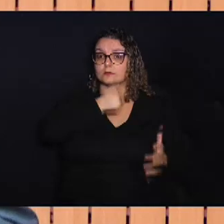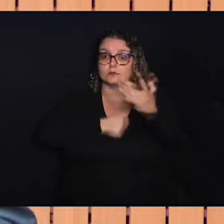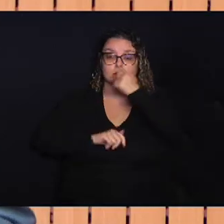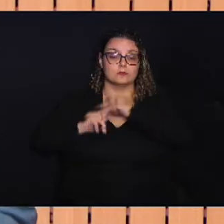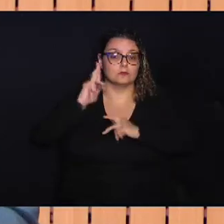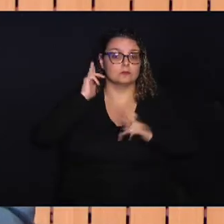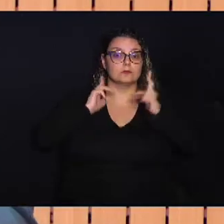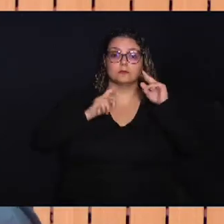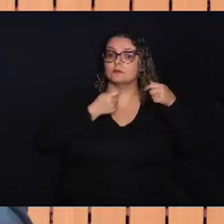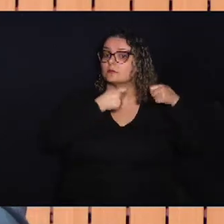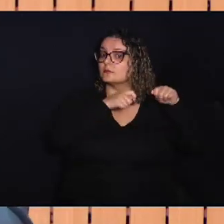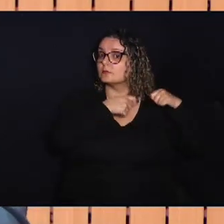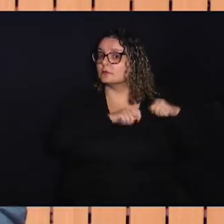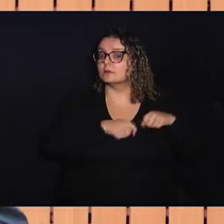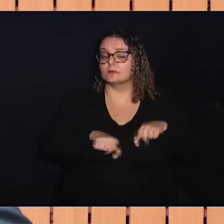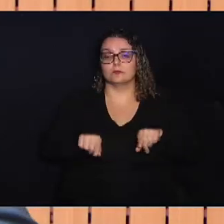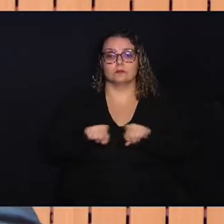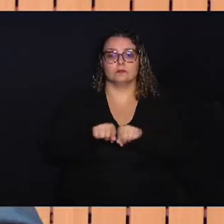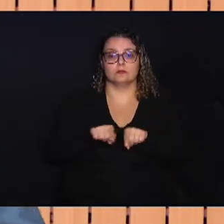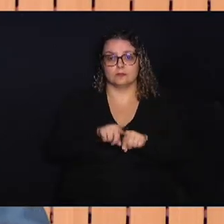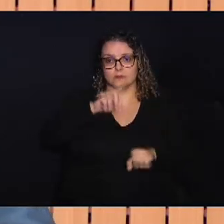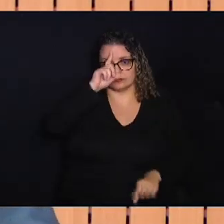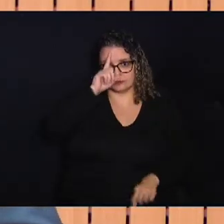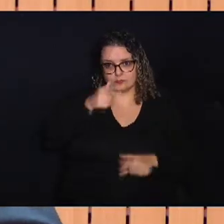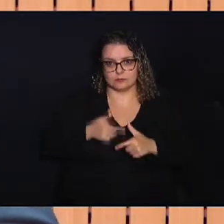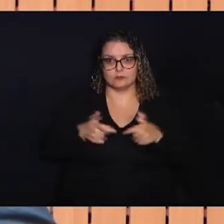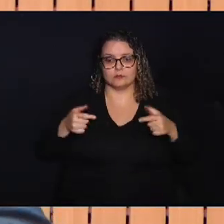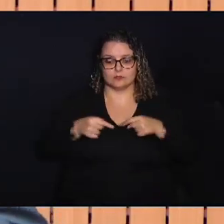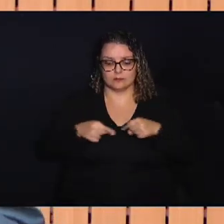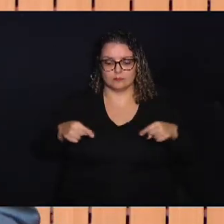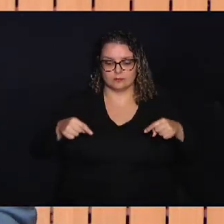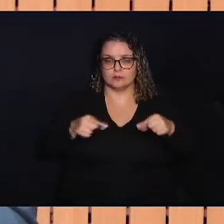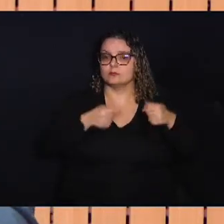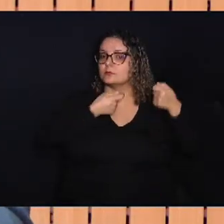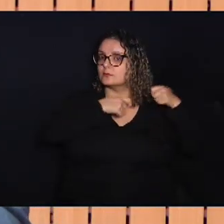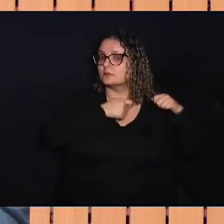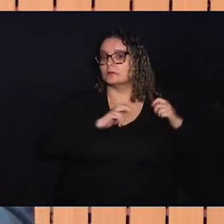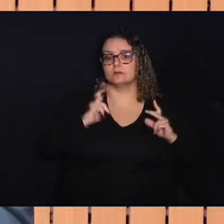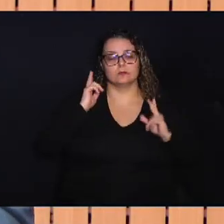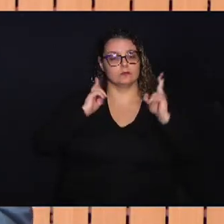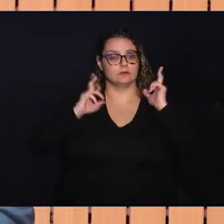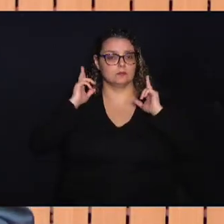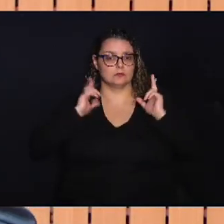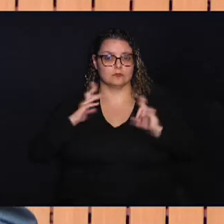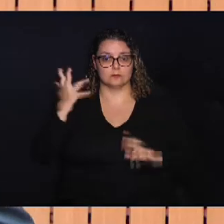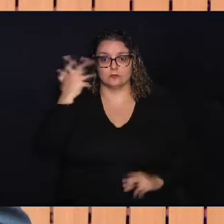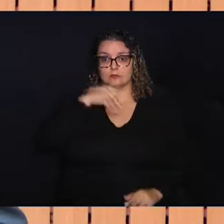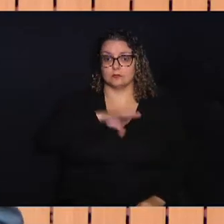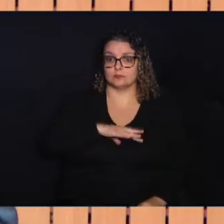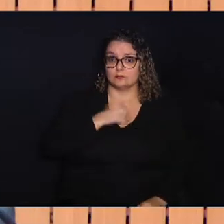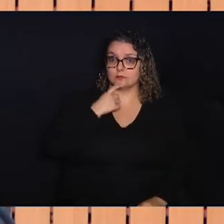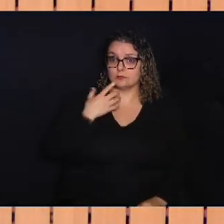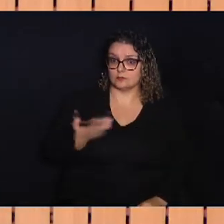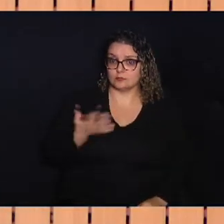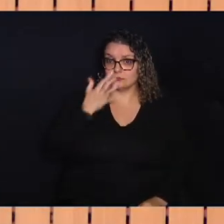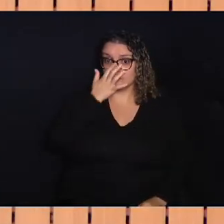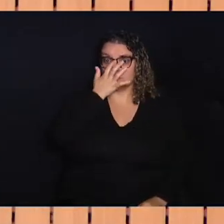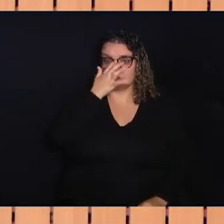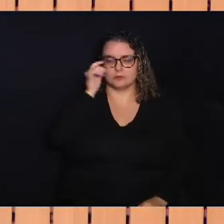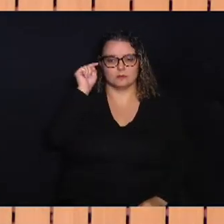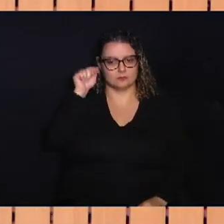e também os donos dos maiores salões de beleza de Campinas. E